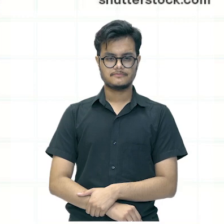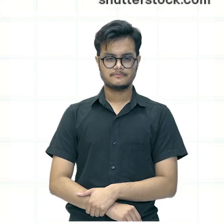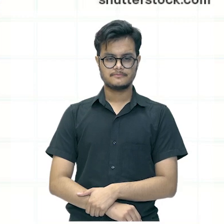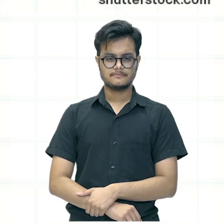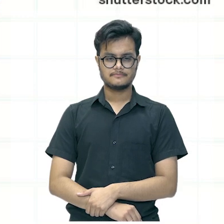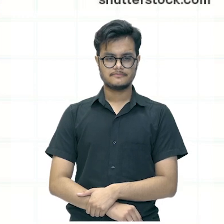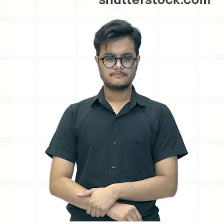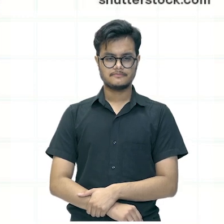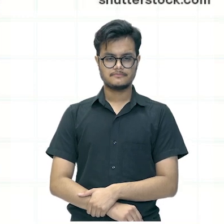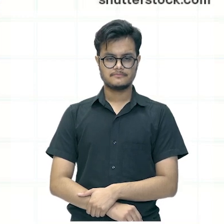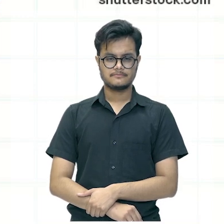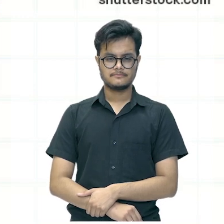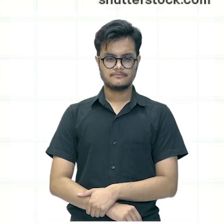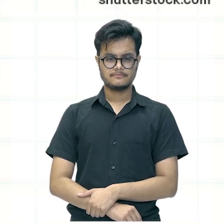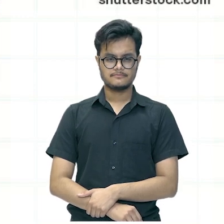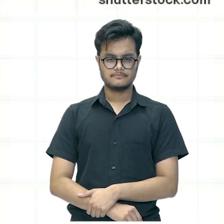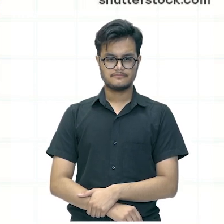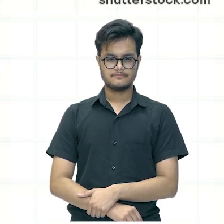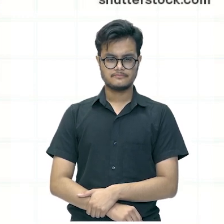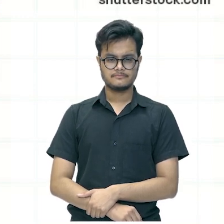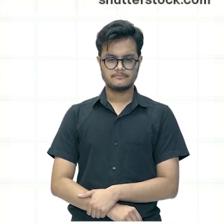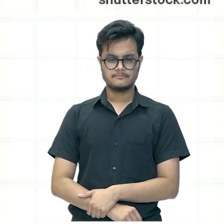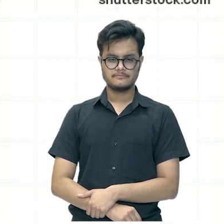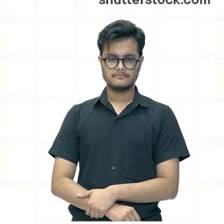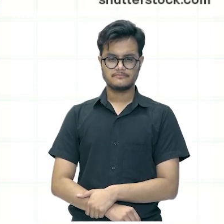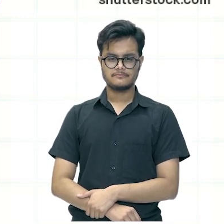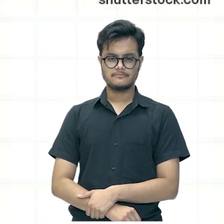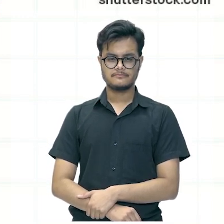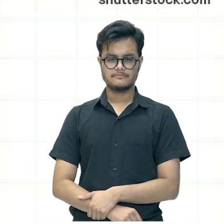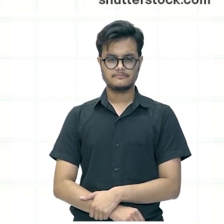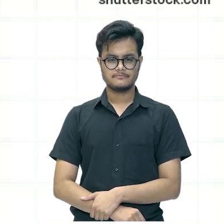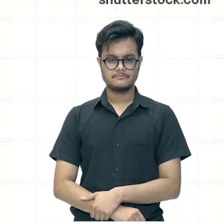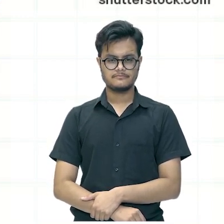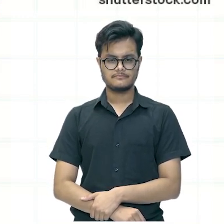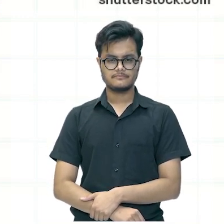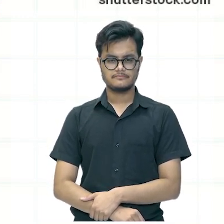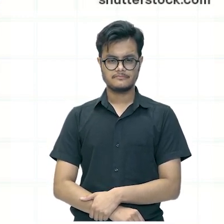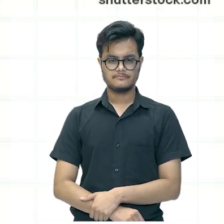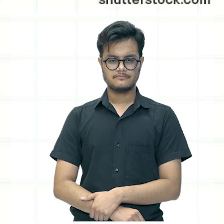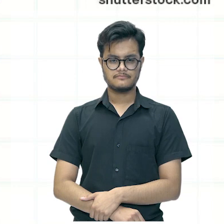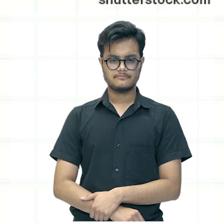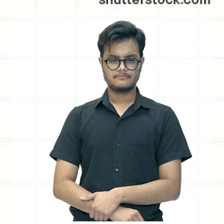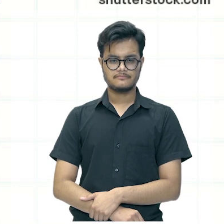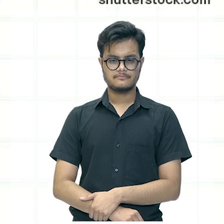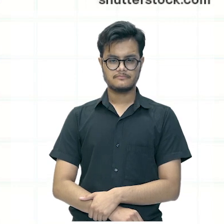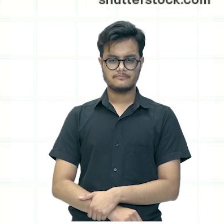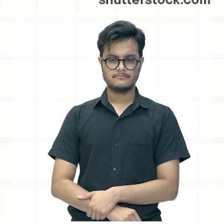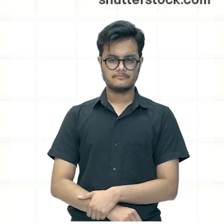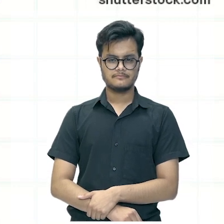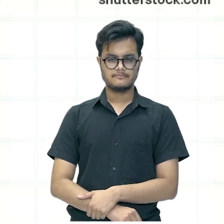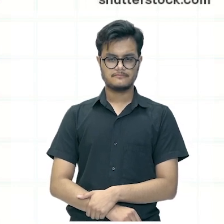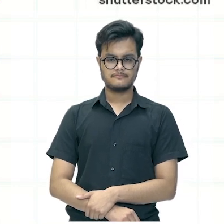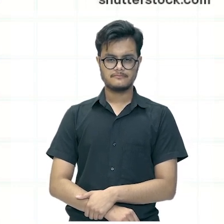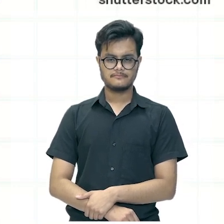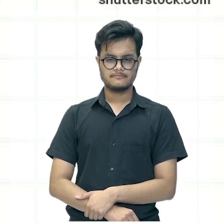physicals. Problems, né? Problemas, que a gente já sabe que também é cognata, ok? Vamos continuar